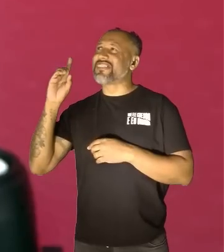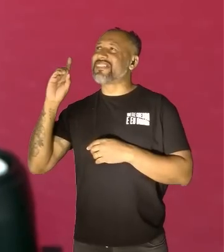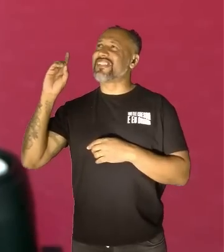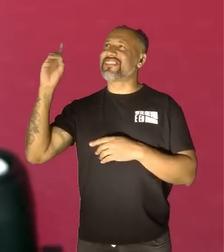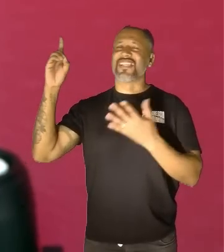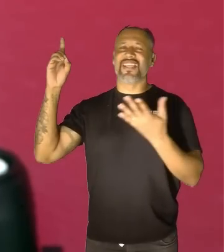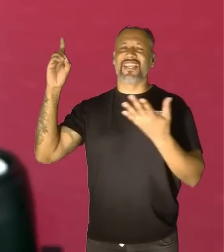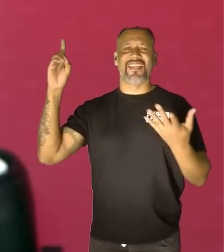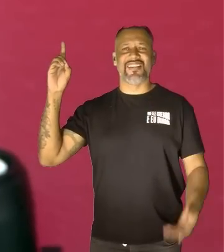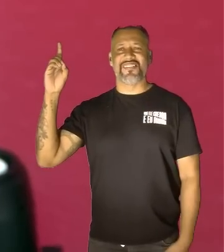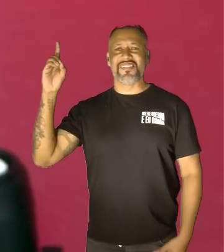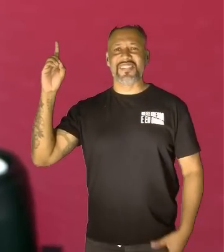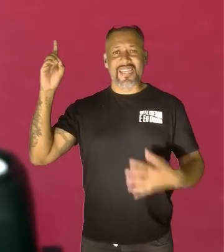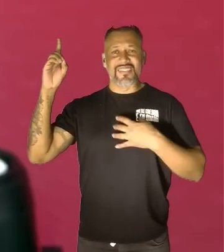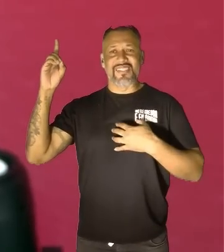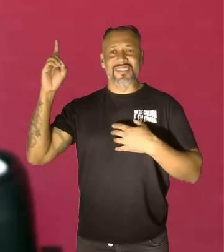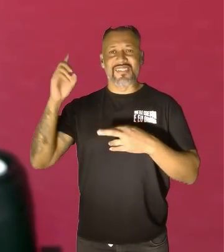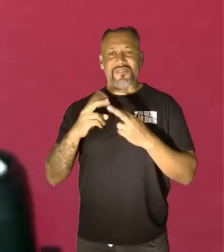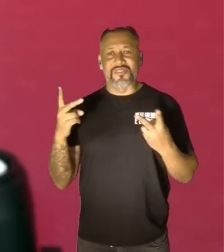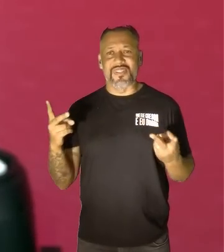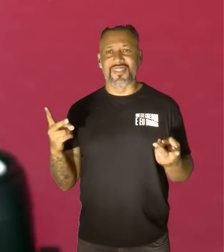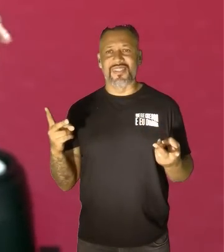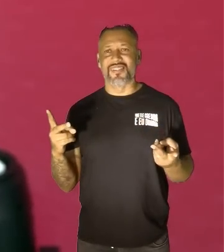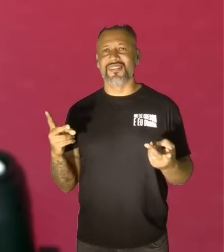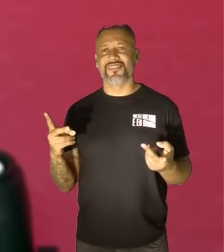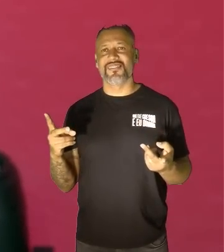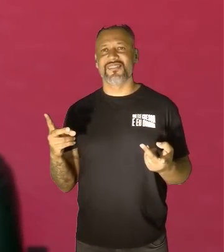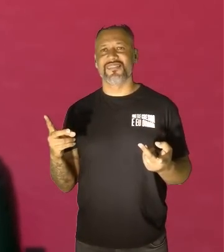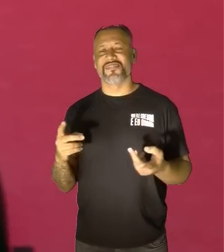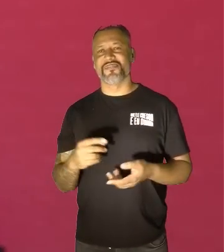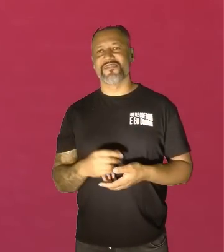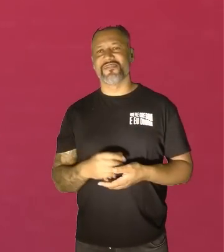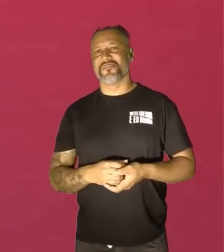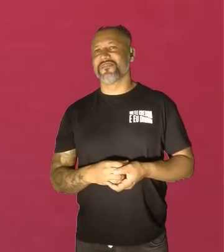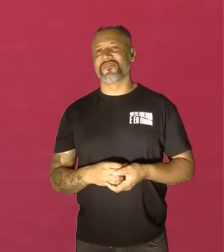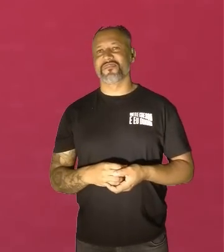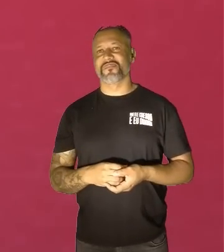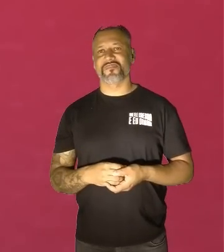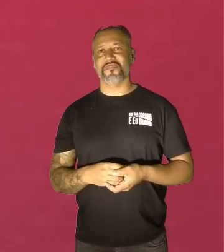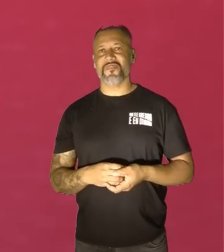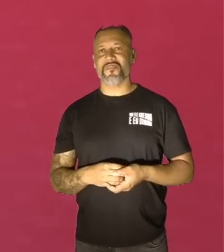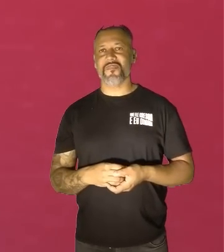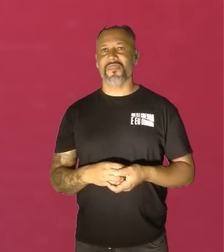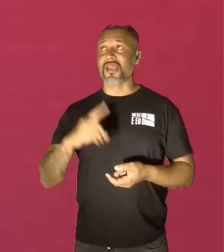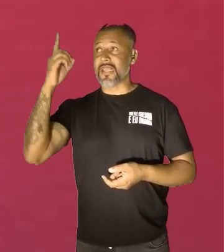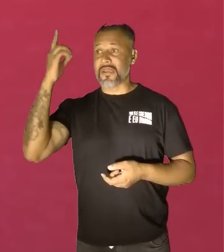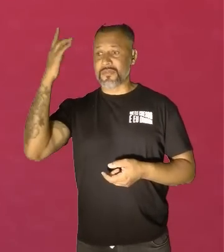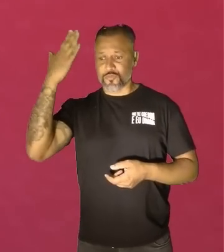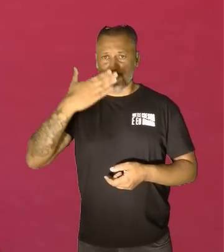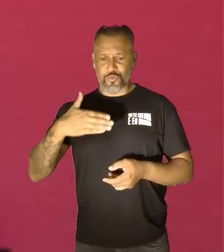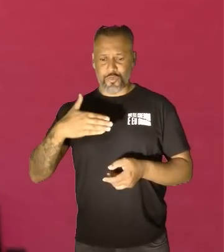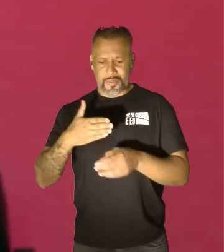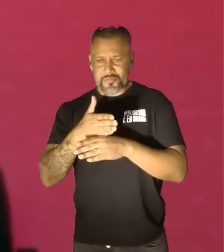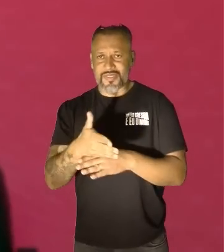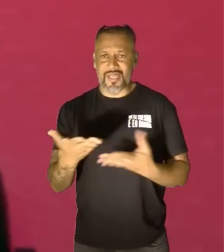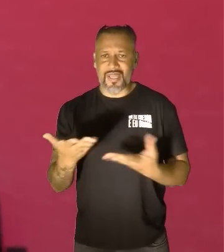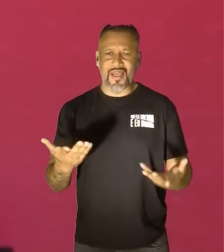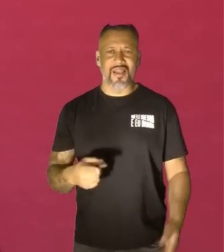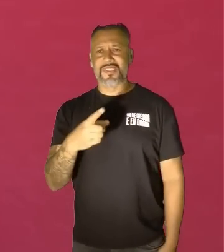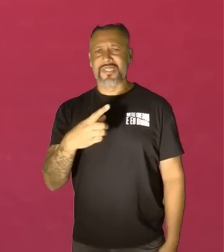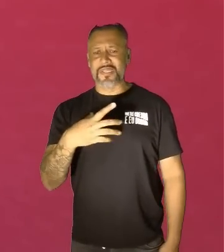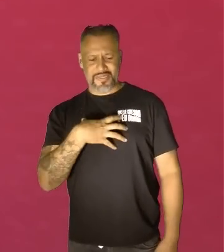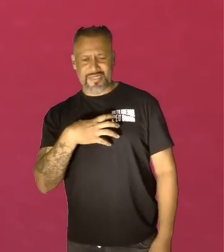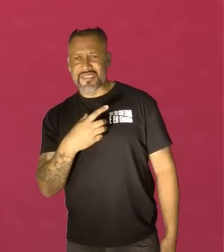Deus, corre. Quando Deus entra num lugar, não tem vergonha. Quando Deus entra num lugar, não tem medo. Você não se vê, você vê a glória dele.